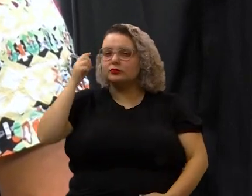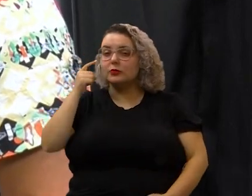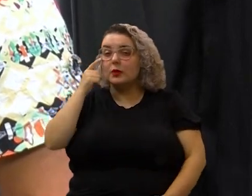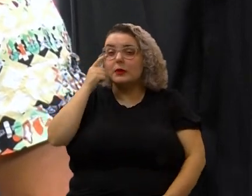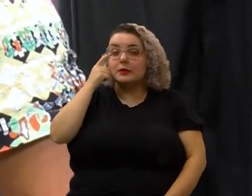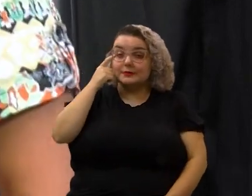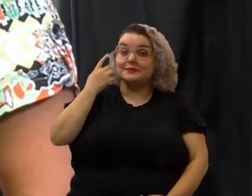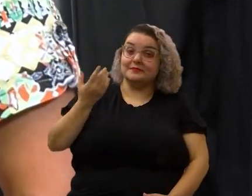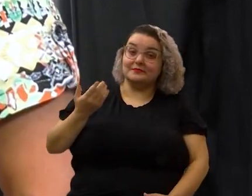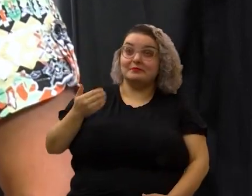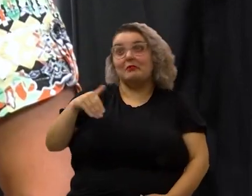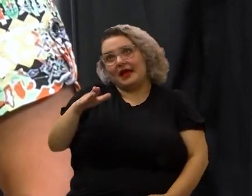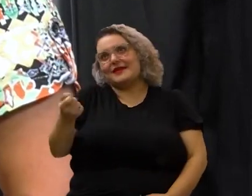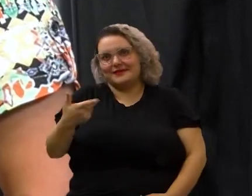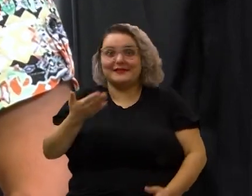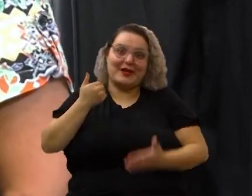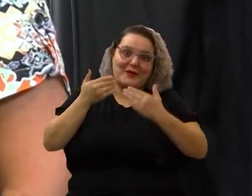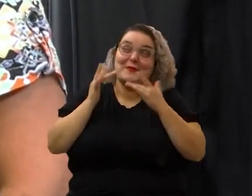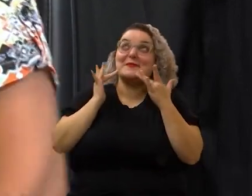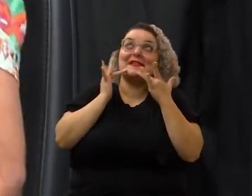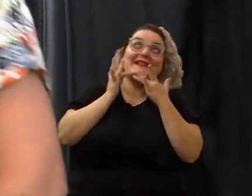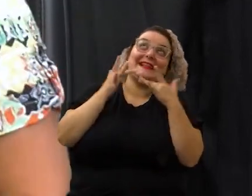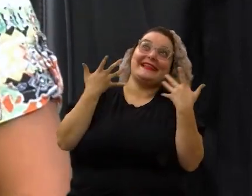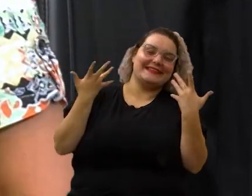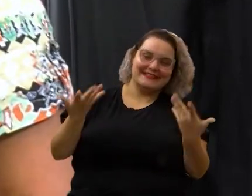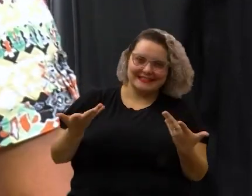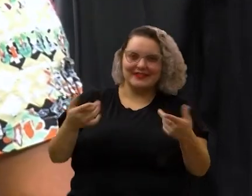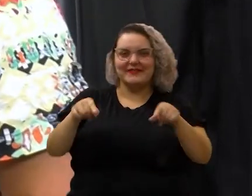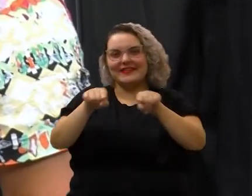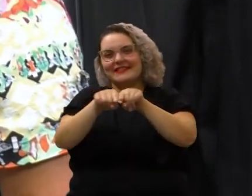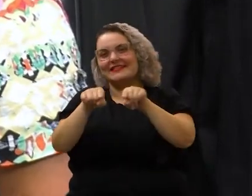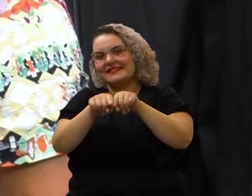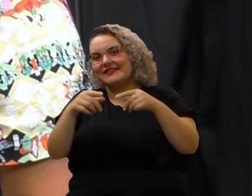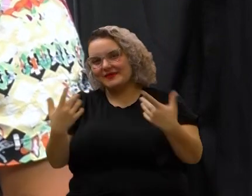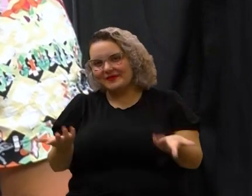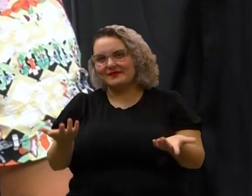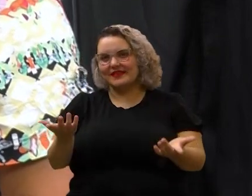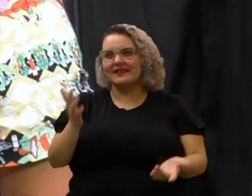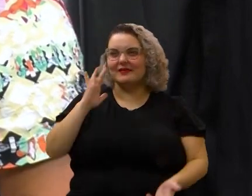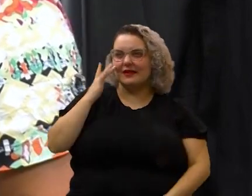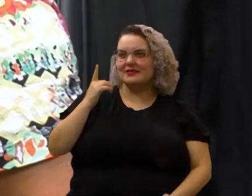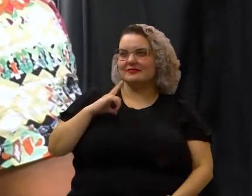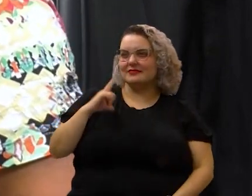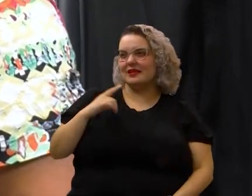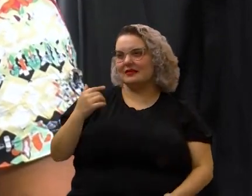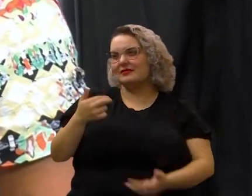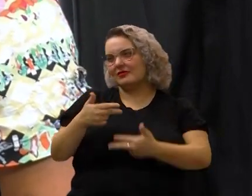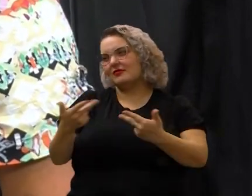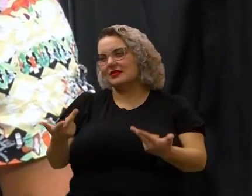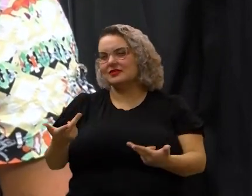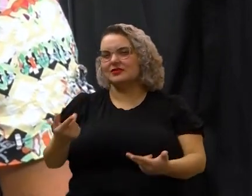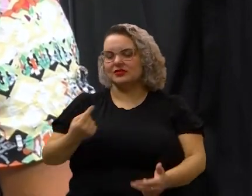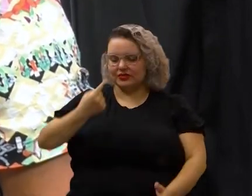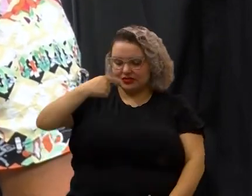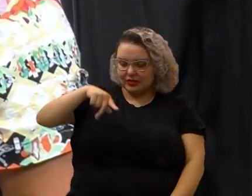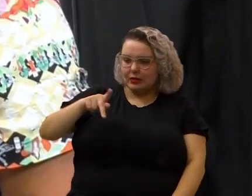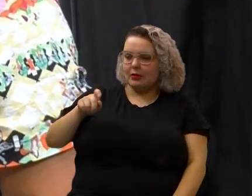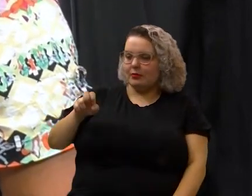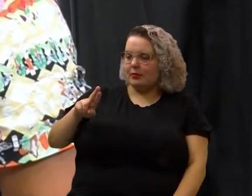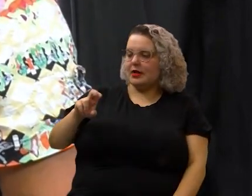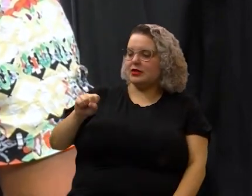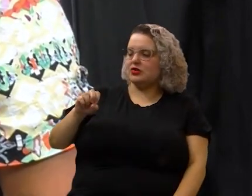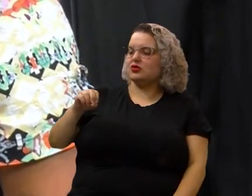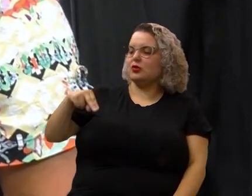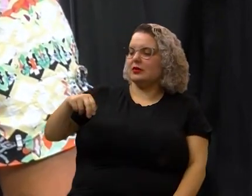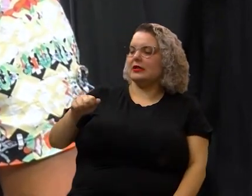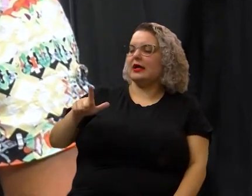que além da comida, né, que é uma Sim. delícia, mas acho que tem umas questões também de personalidade que eu vejo